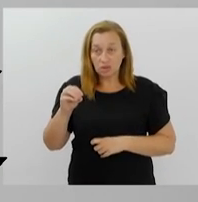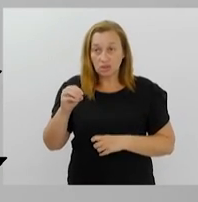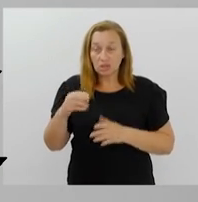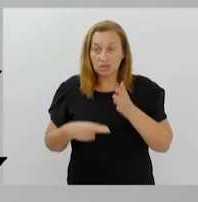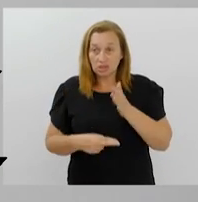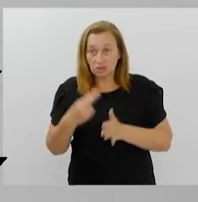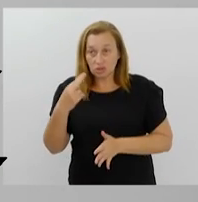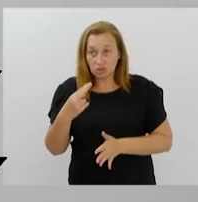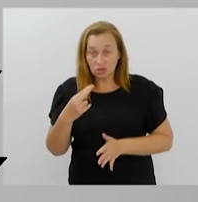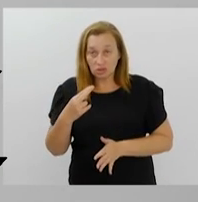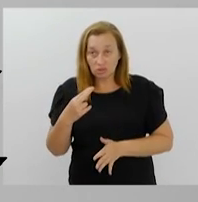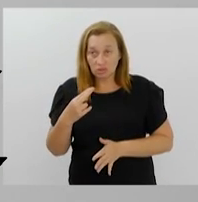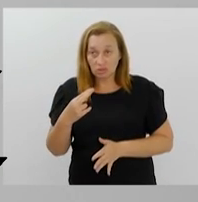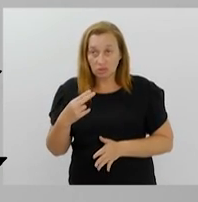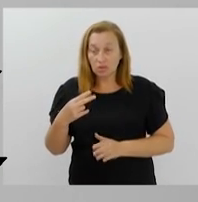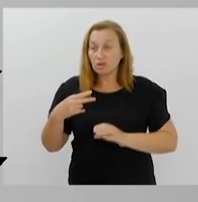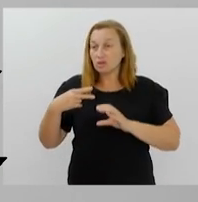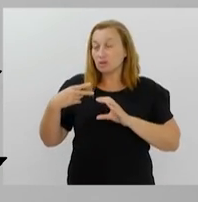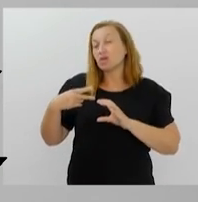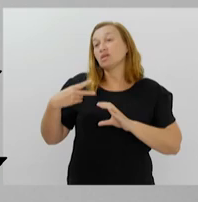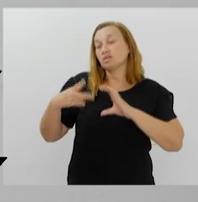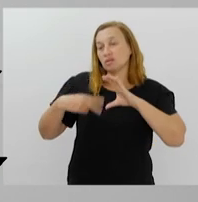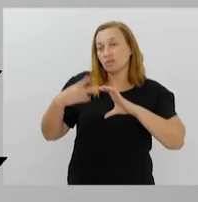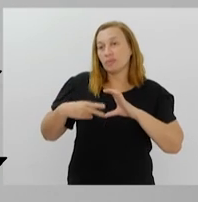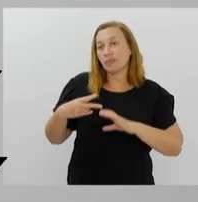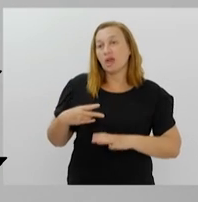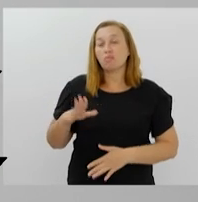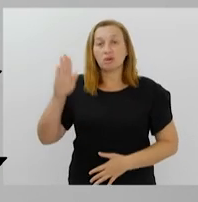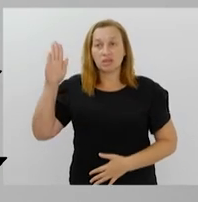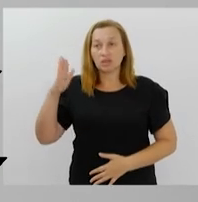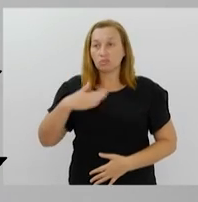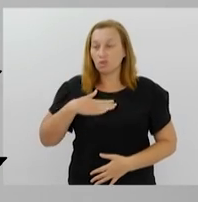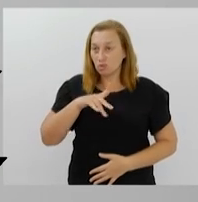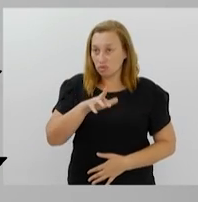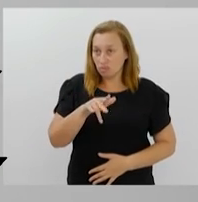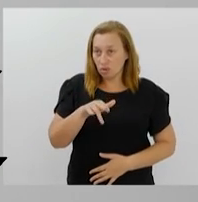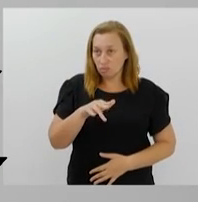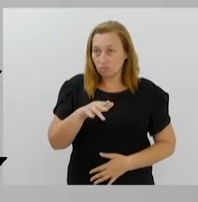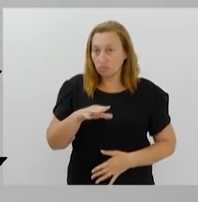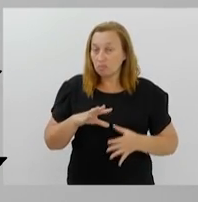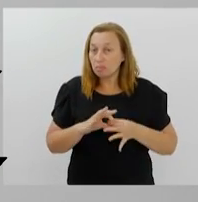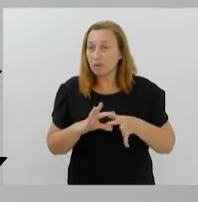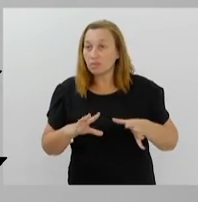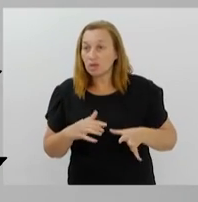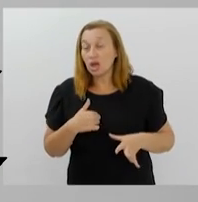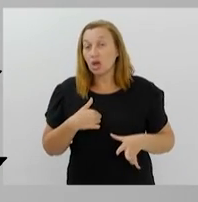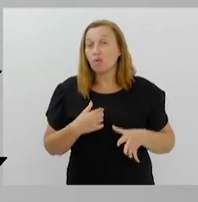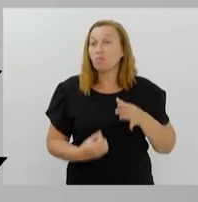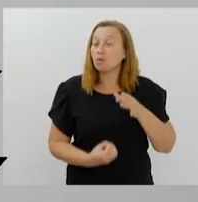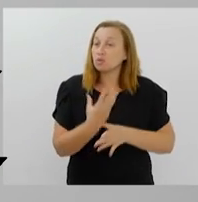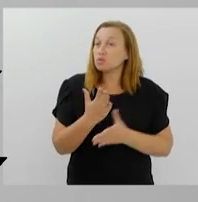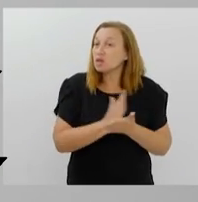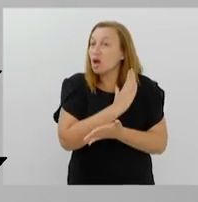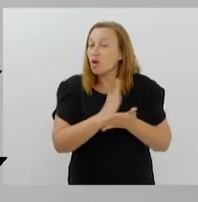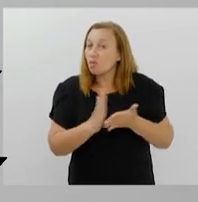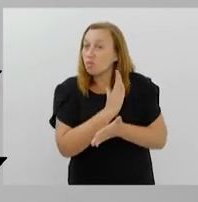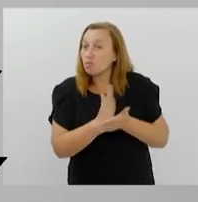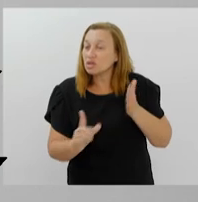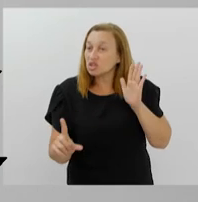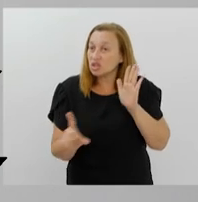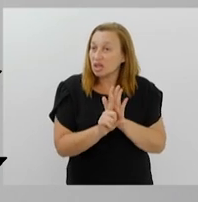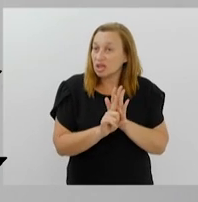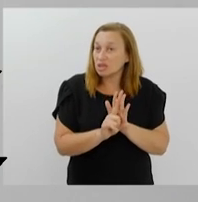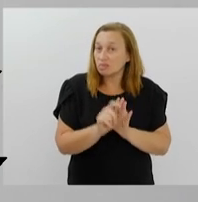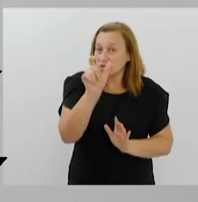do pl Rogério Amorim e graças ao Mandato do meu irmão me permitiu produzir até algumas leis para as pessoas com